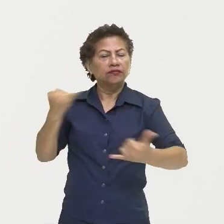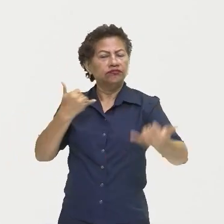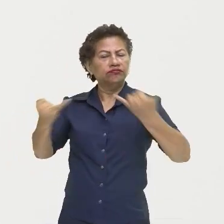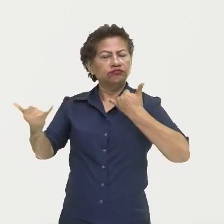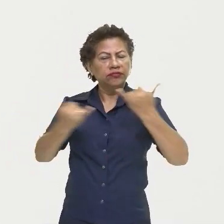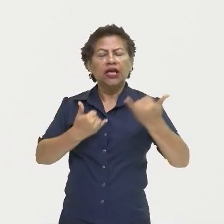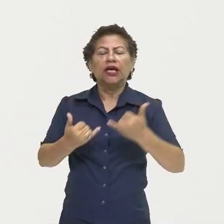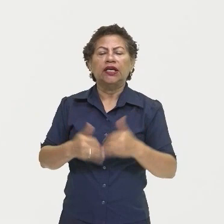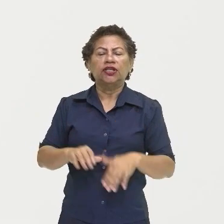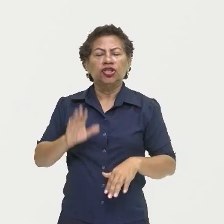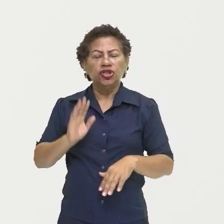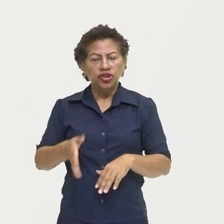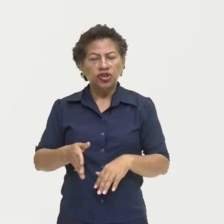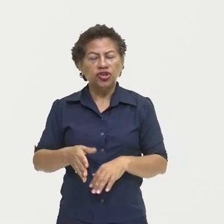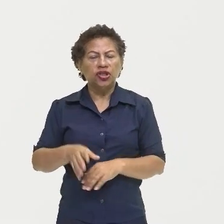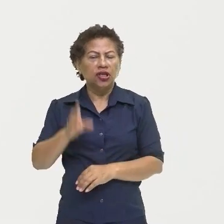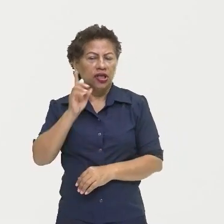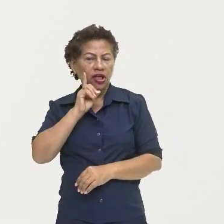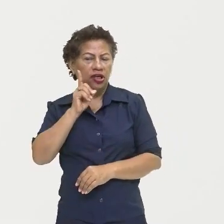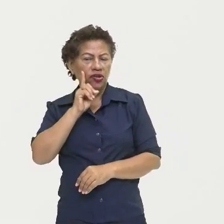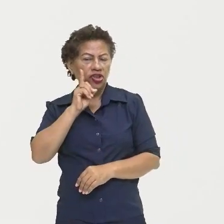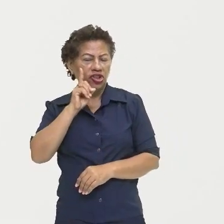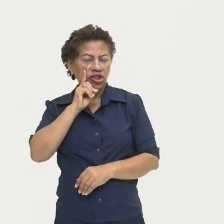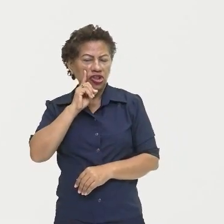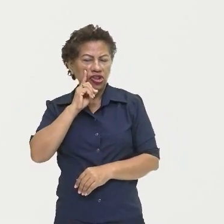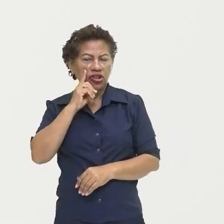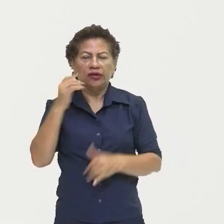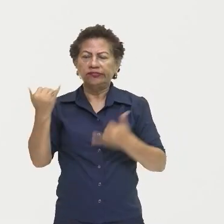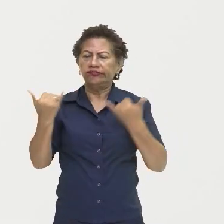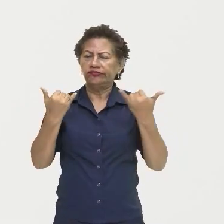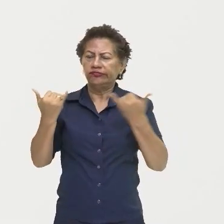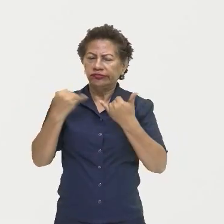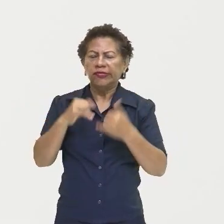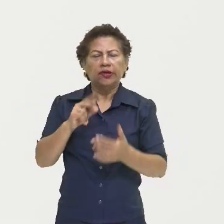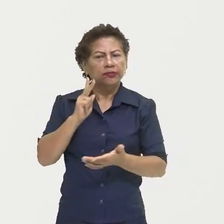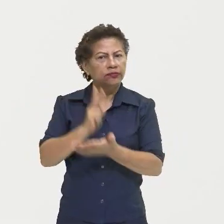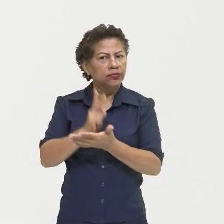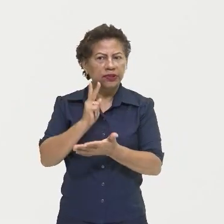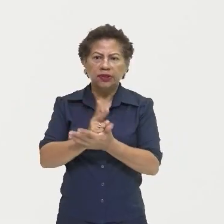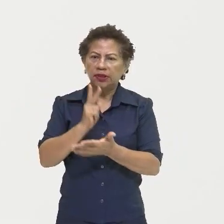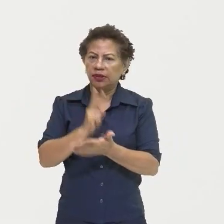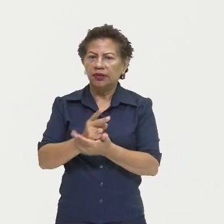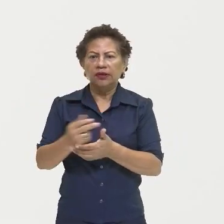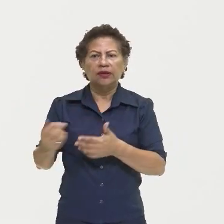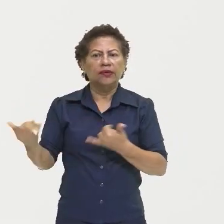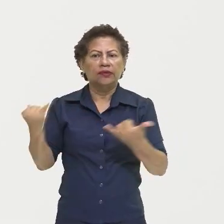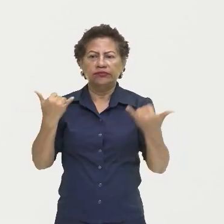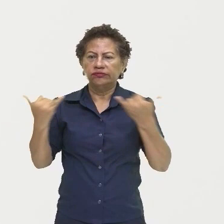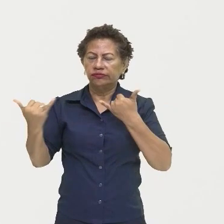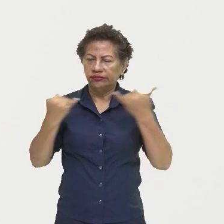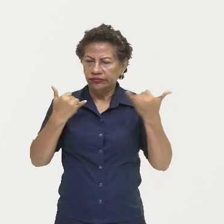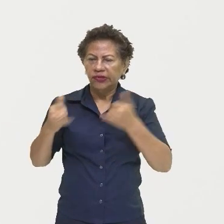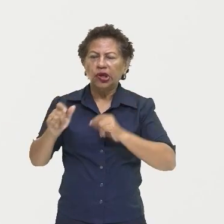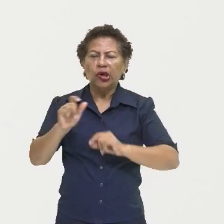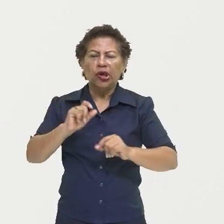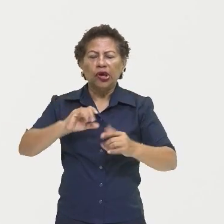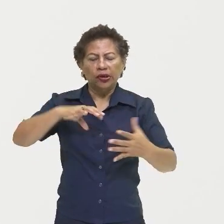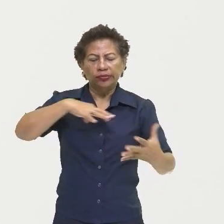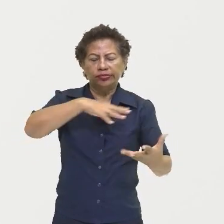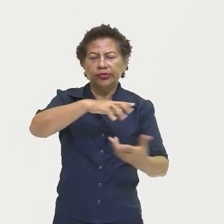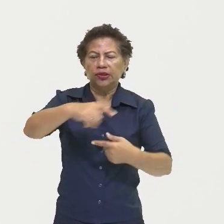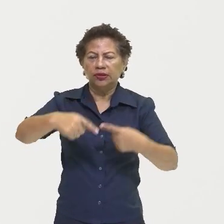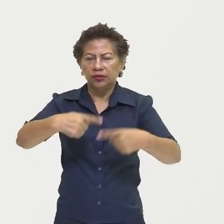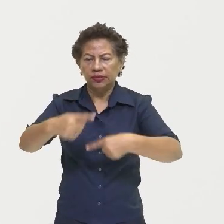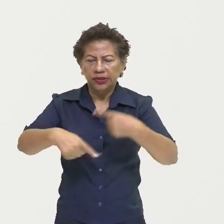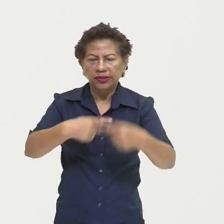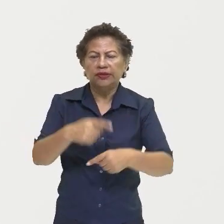faz parte aí do nosso dia a dia, né? A gente sempre ouve falar em globalização, né? Se você for ler